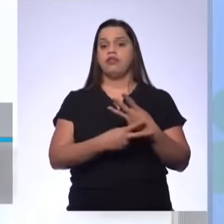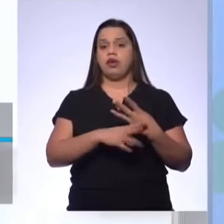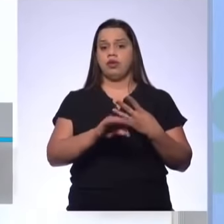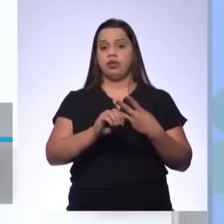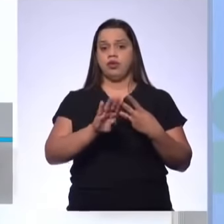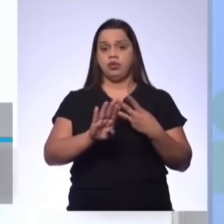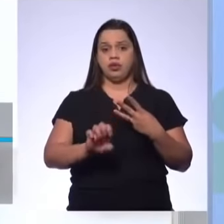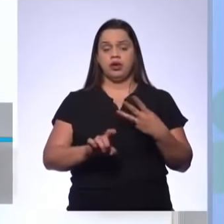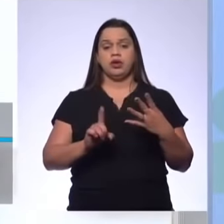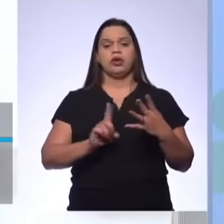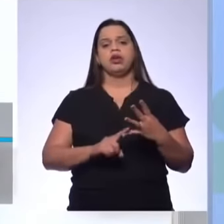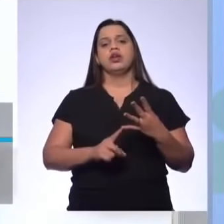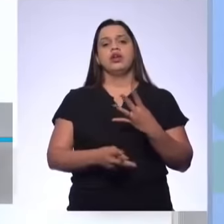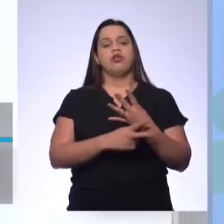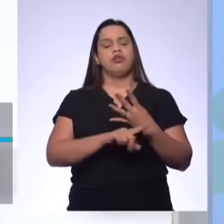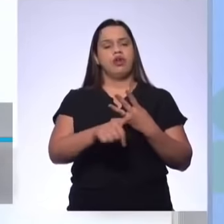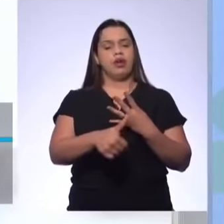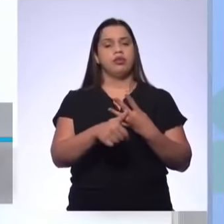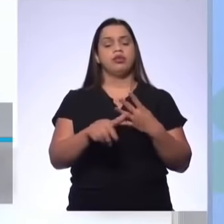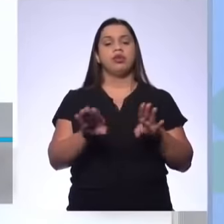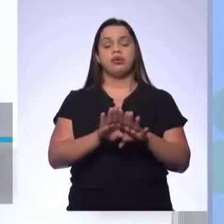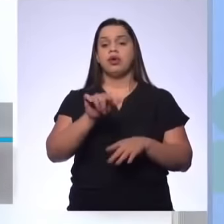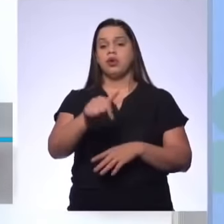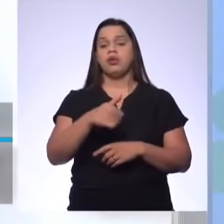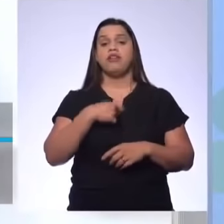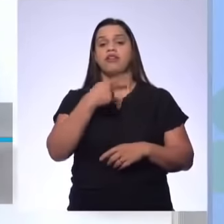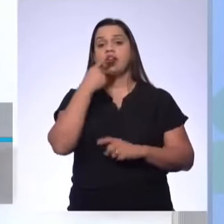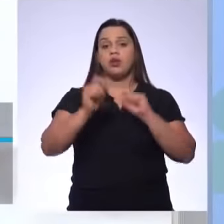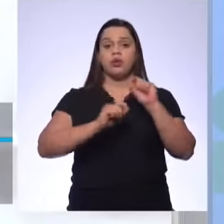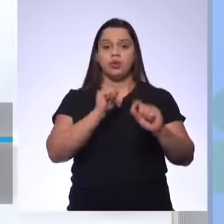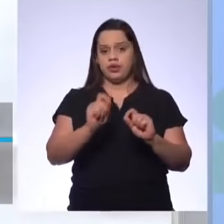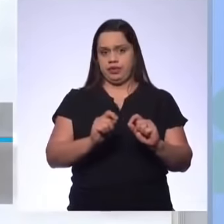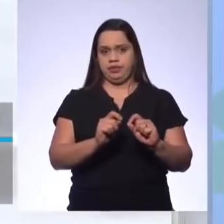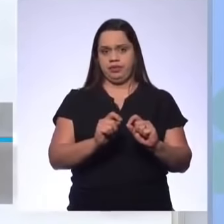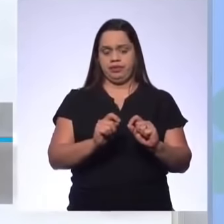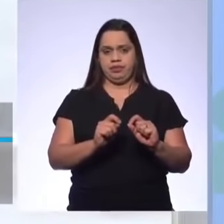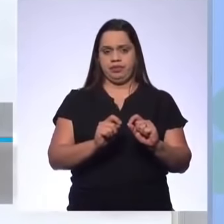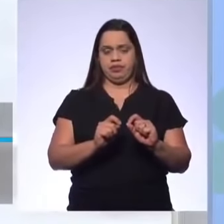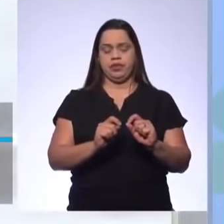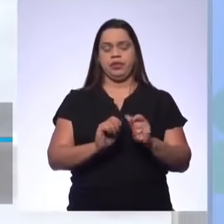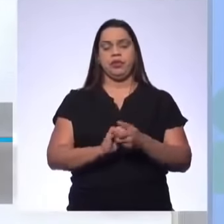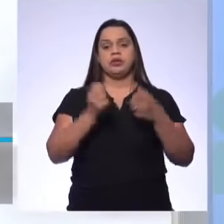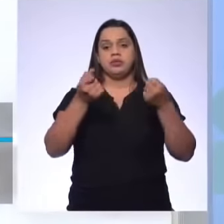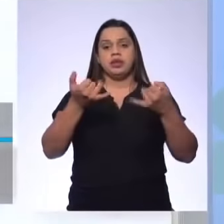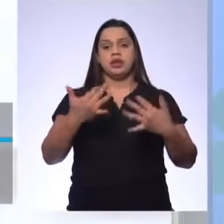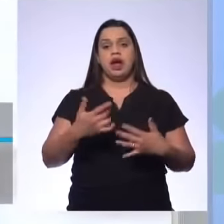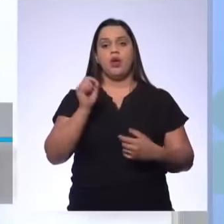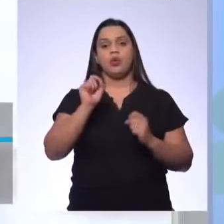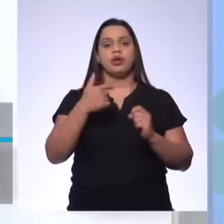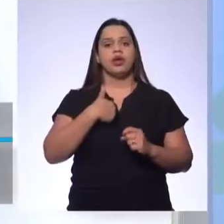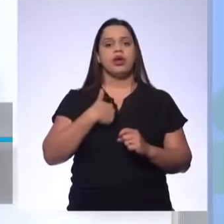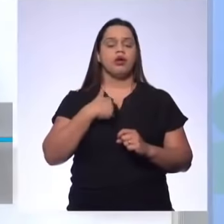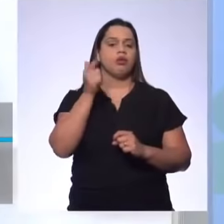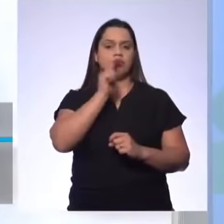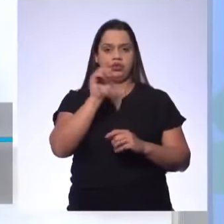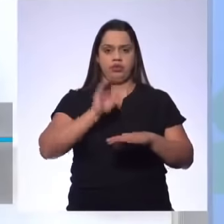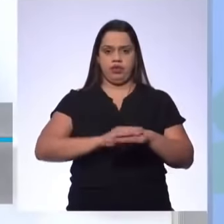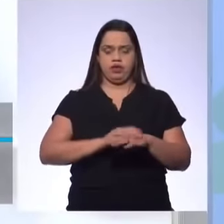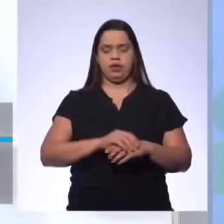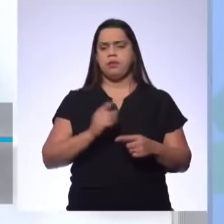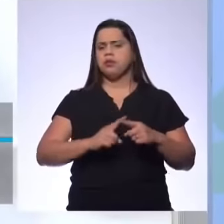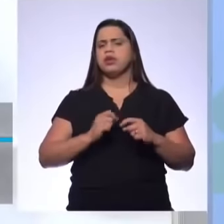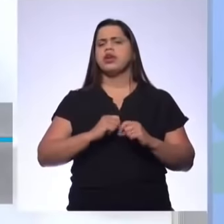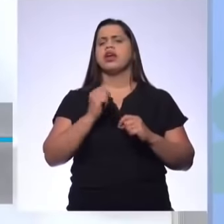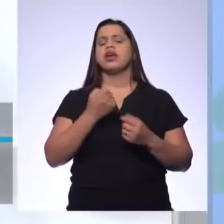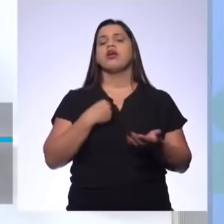né Eu usei o verbo To quero dizer o que eu posso fazer não é então por que que eu dei essas frases